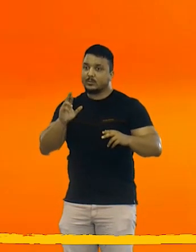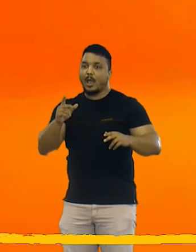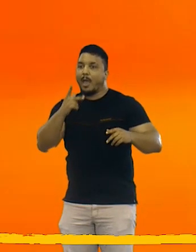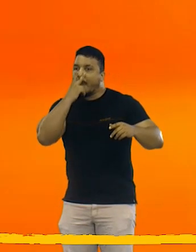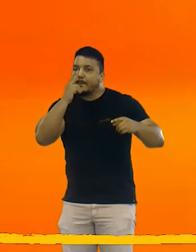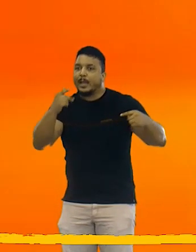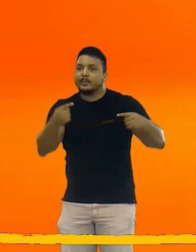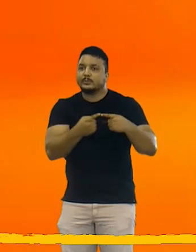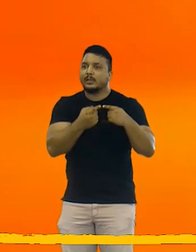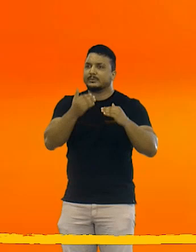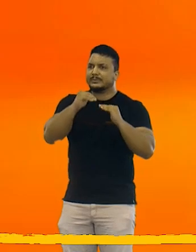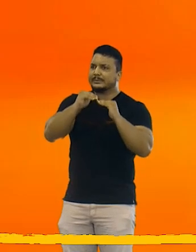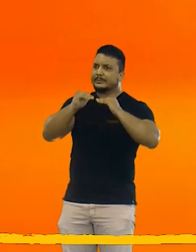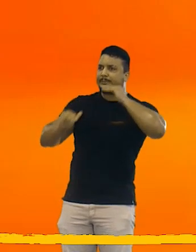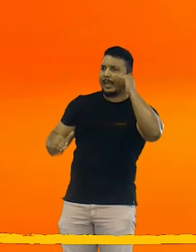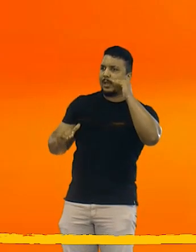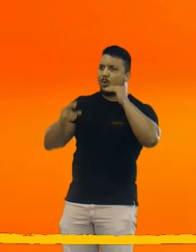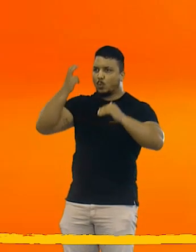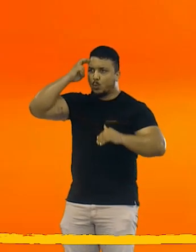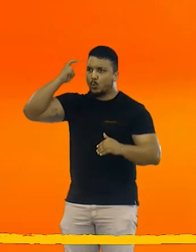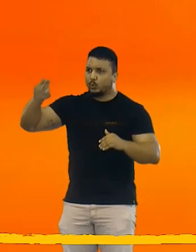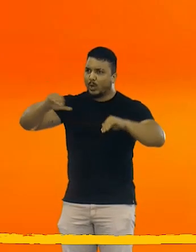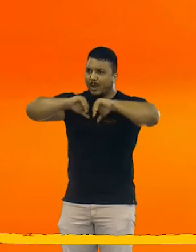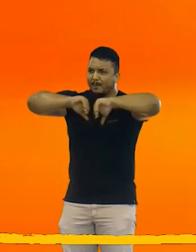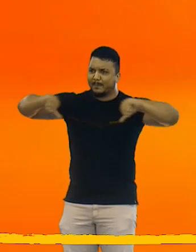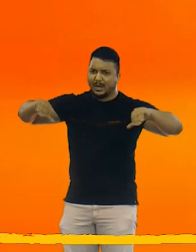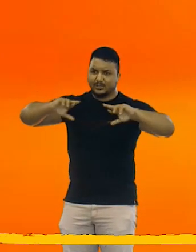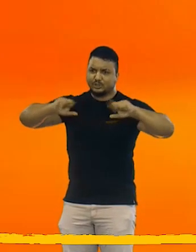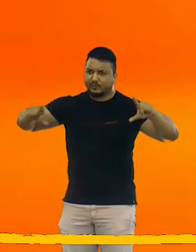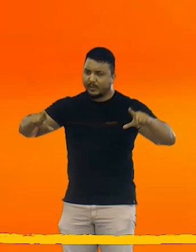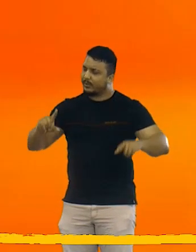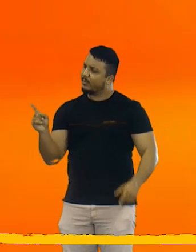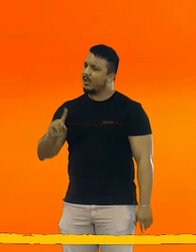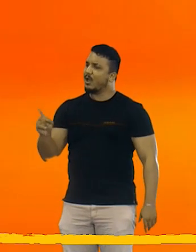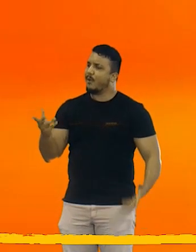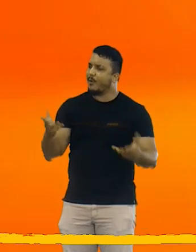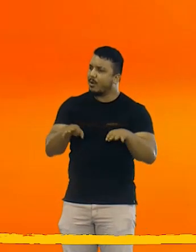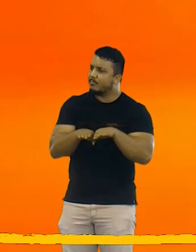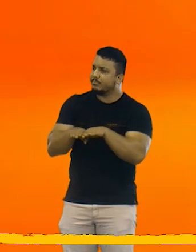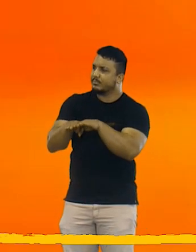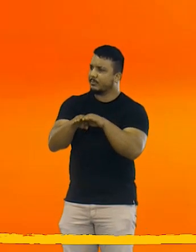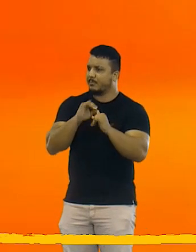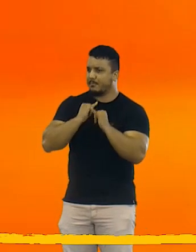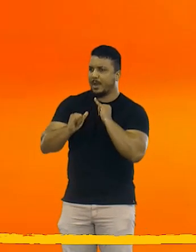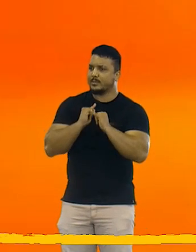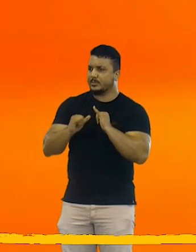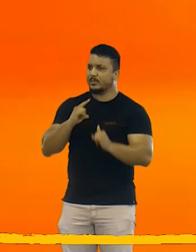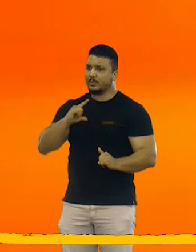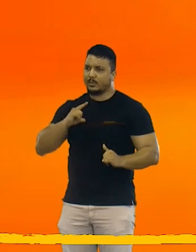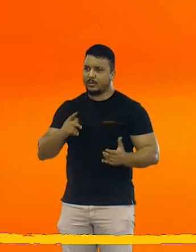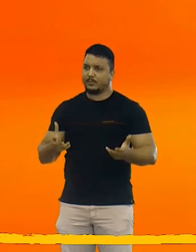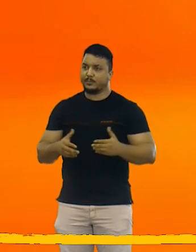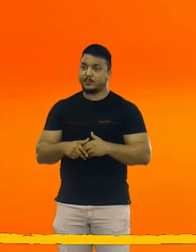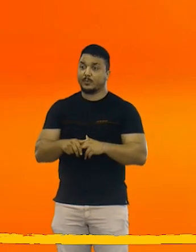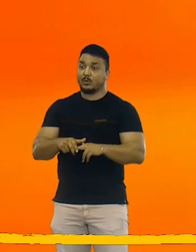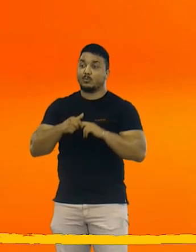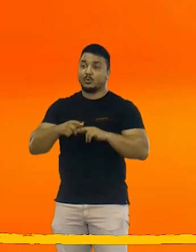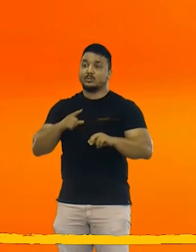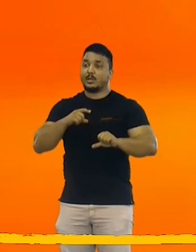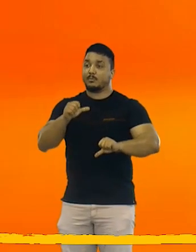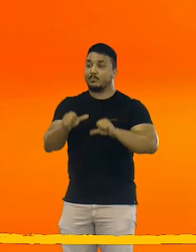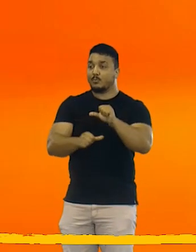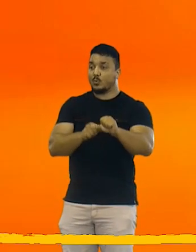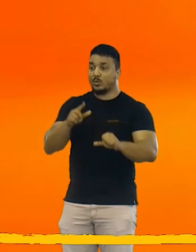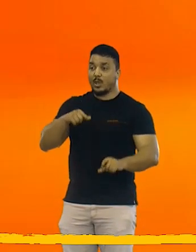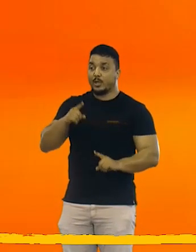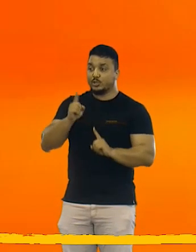mais a disparidade cultural que nós tínhamos há 50 anos atrás. Tudo bem? Então, o que muda são